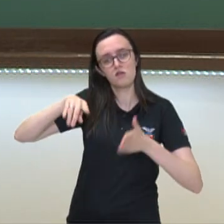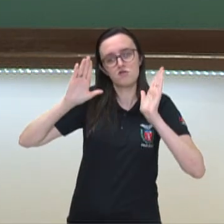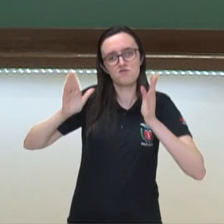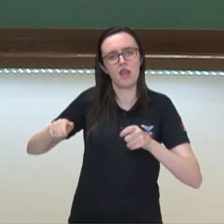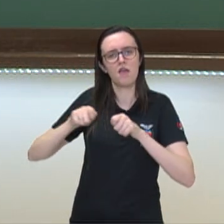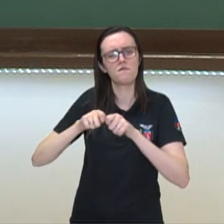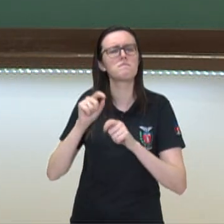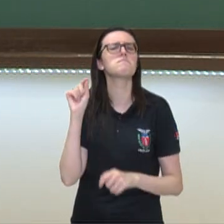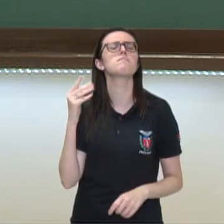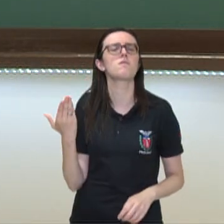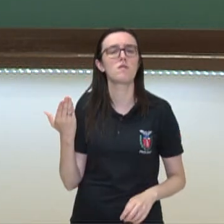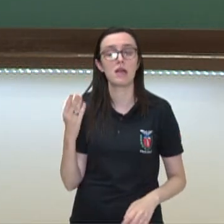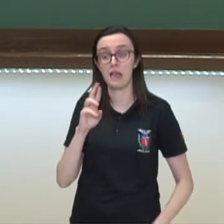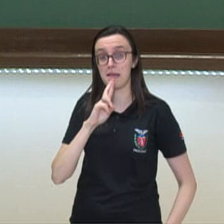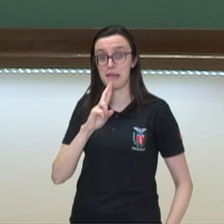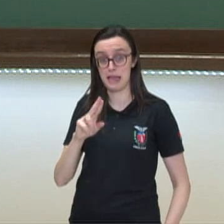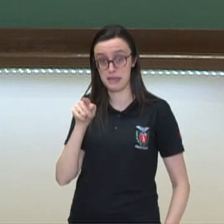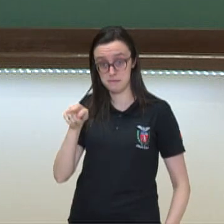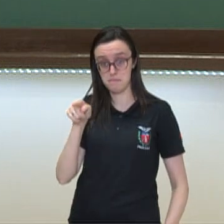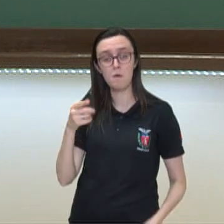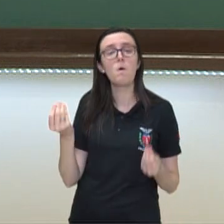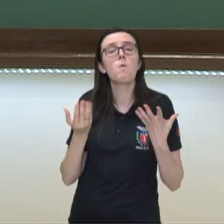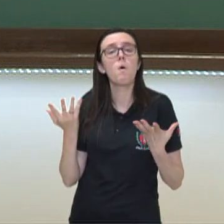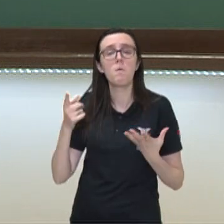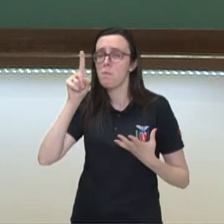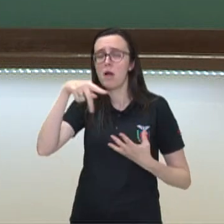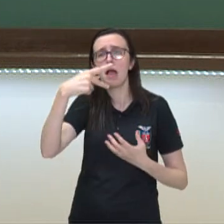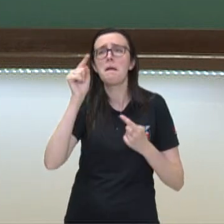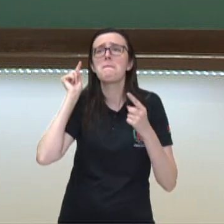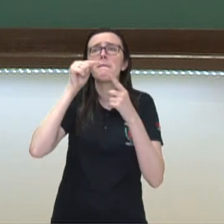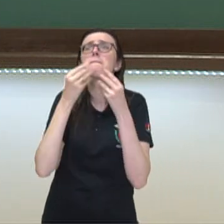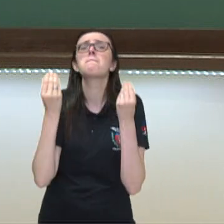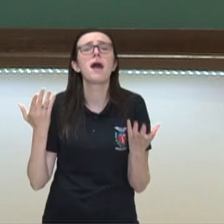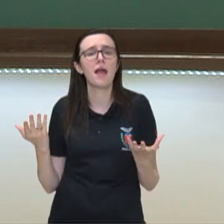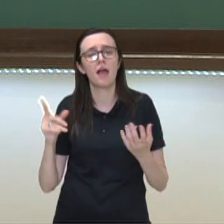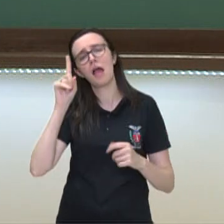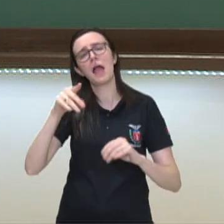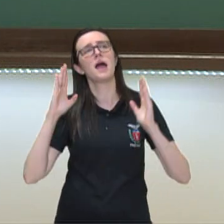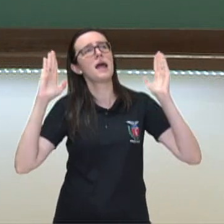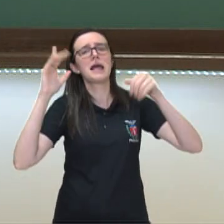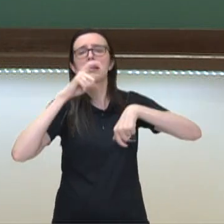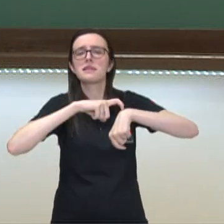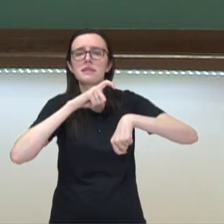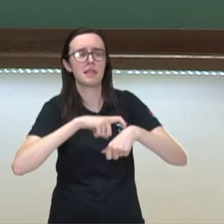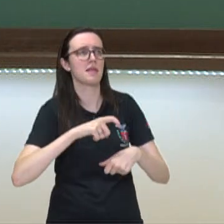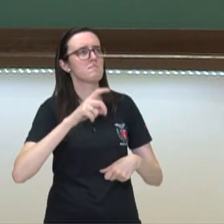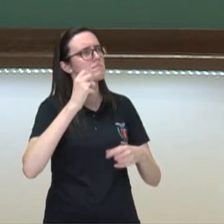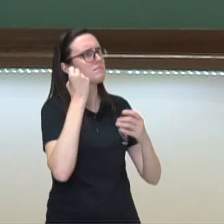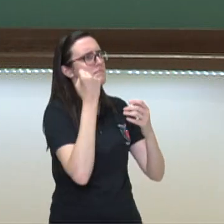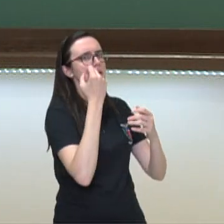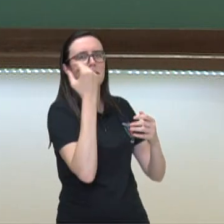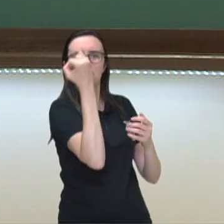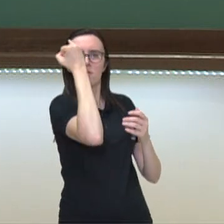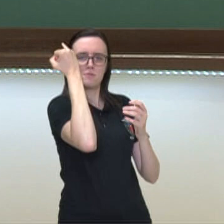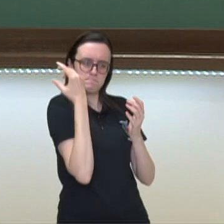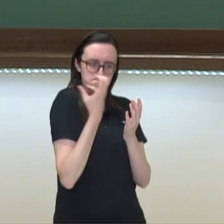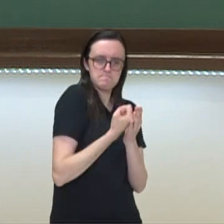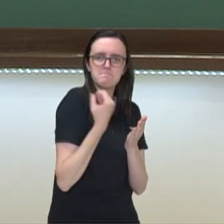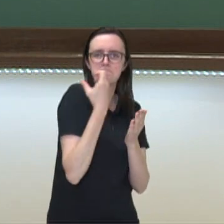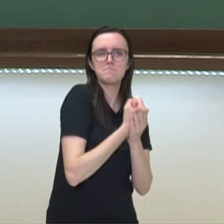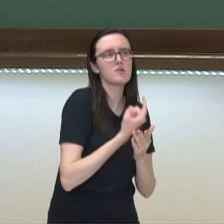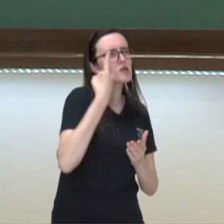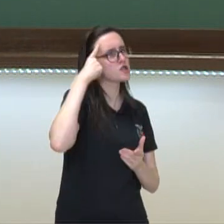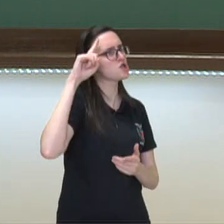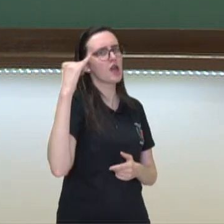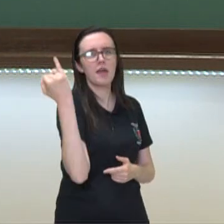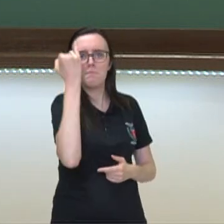fazer, a resposta possível é a função do calendário: medir o tempo, marcar as datas importantes,